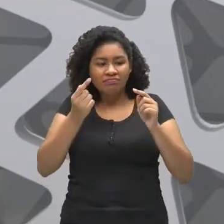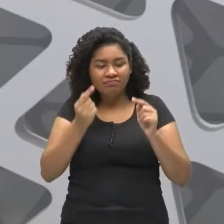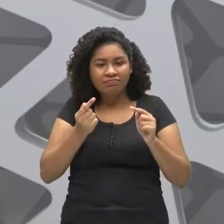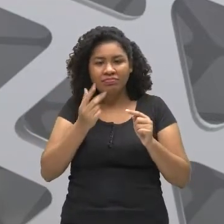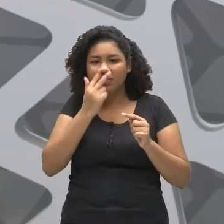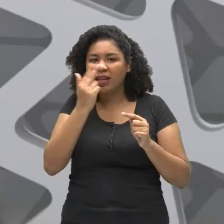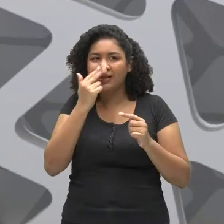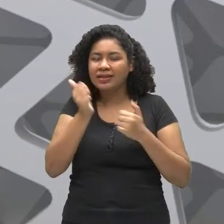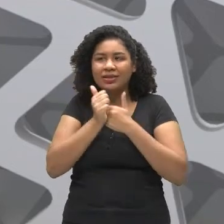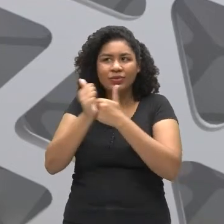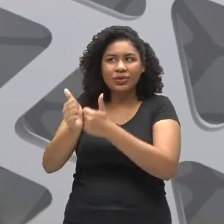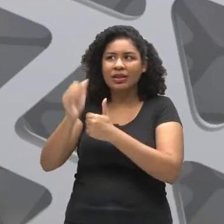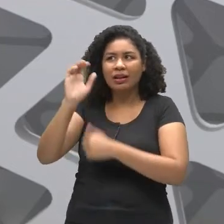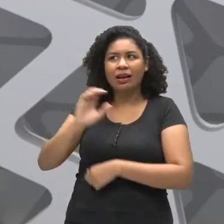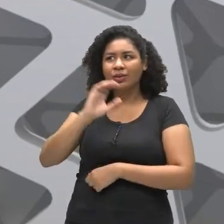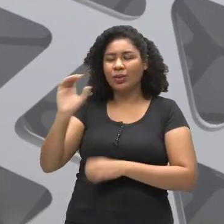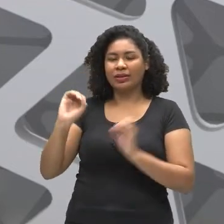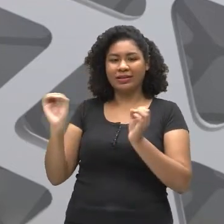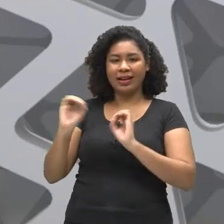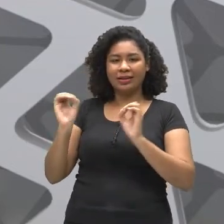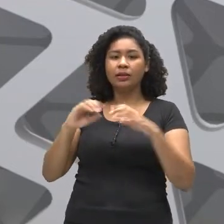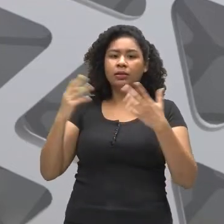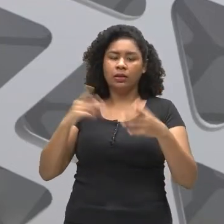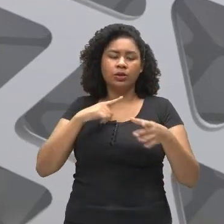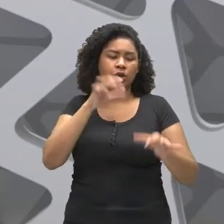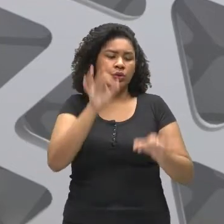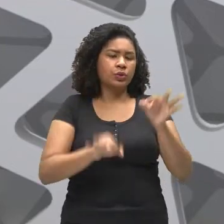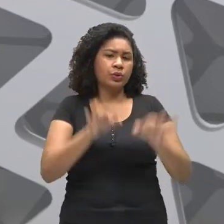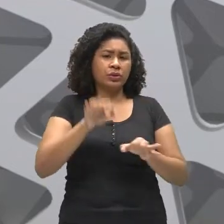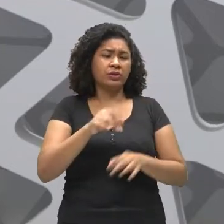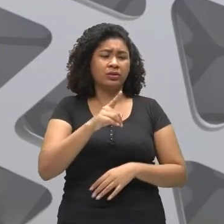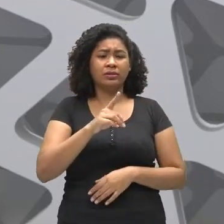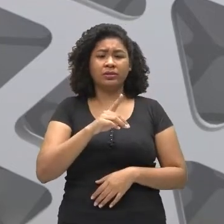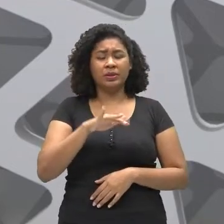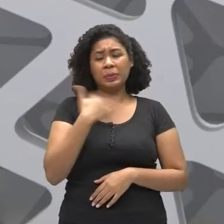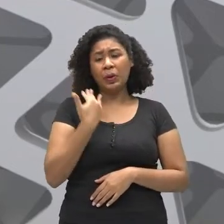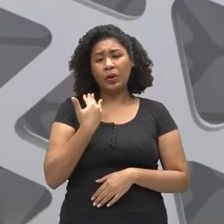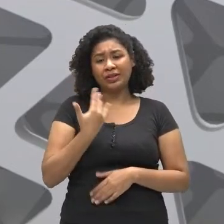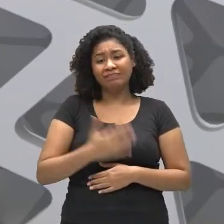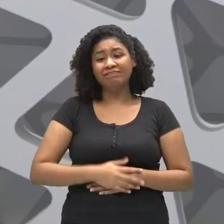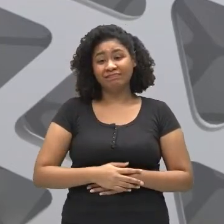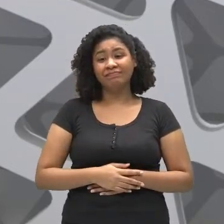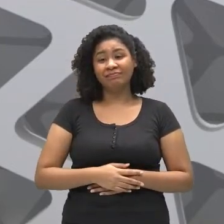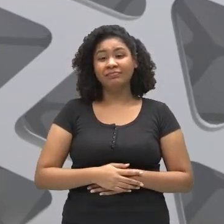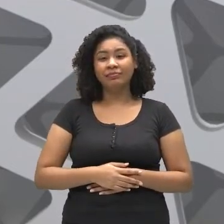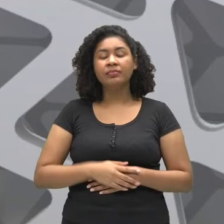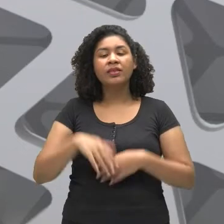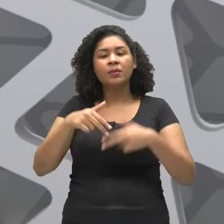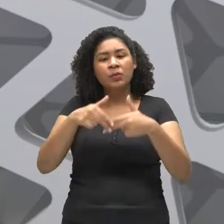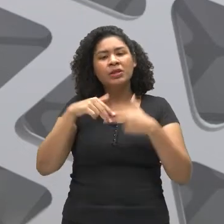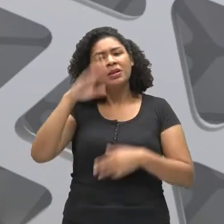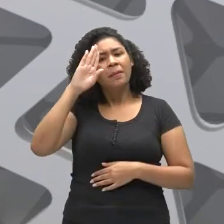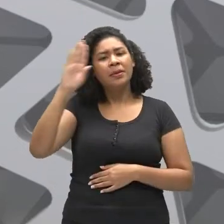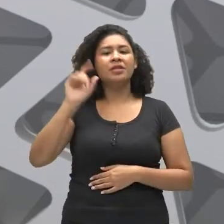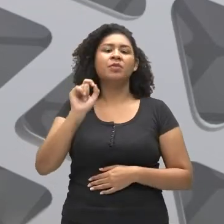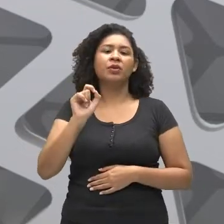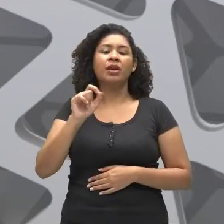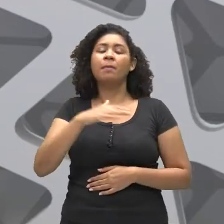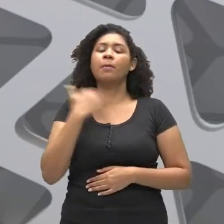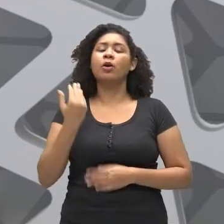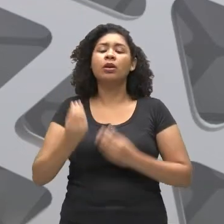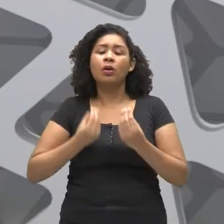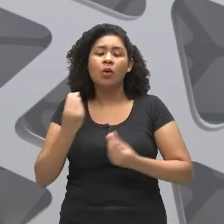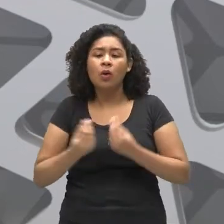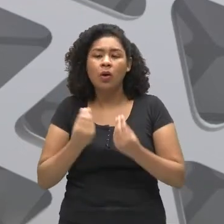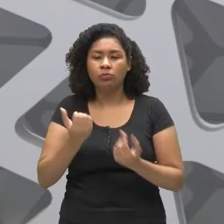Católica, eles eram julgados nesse tribunal e eles eram condenados. A condenação principal era a fogueira. Então, tinha